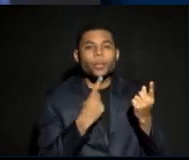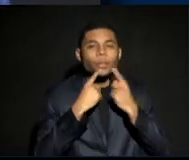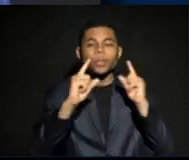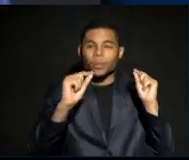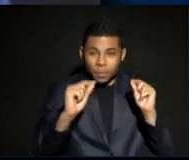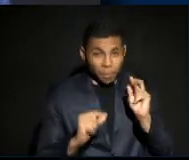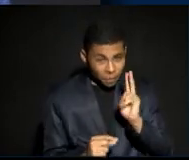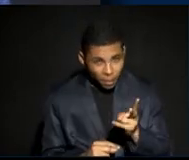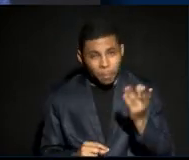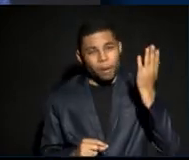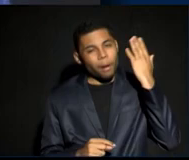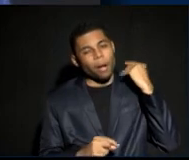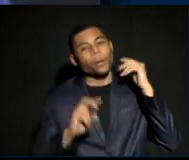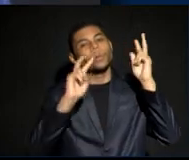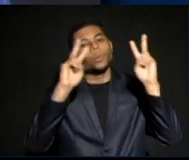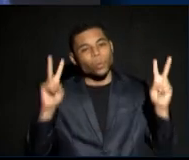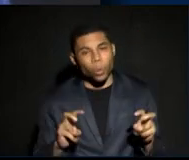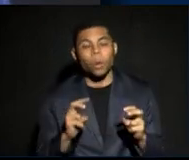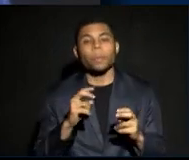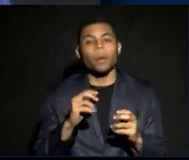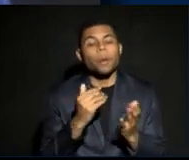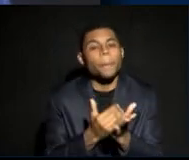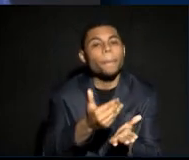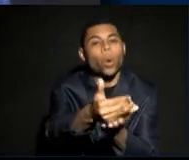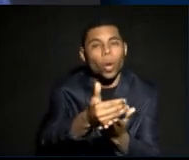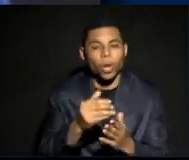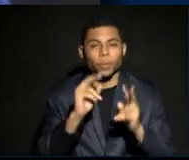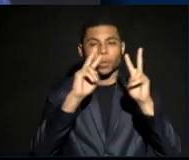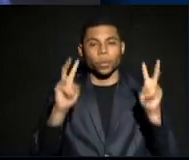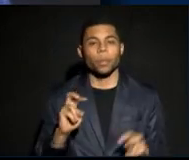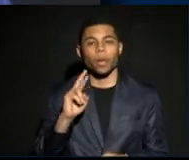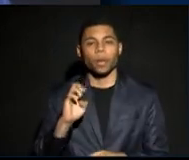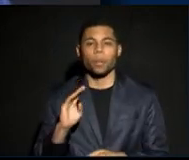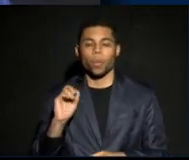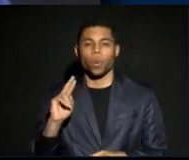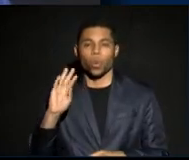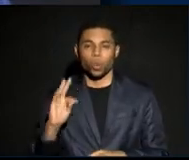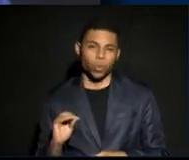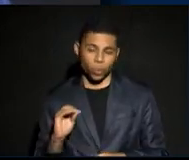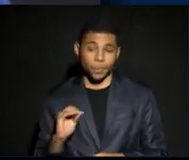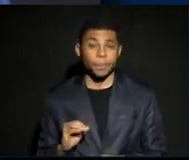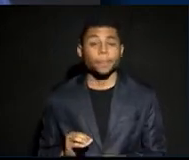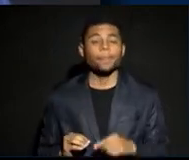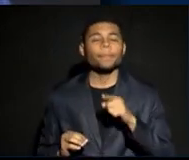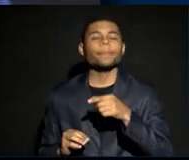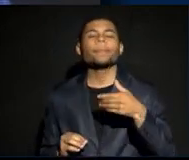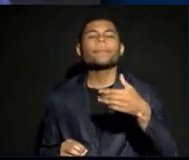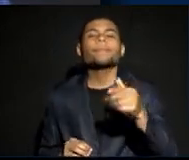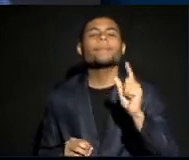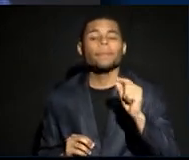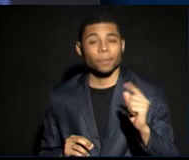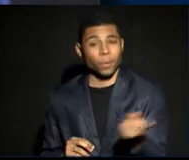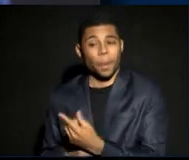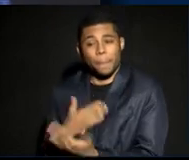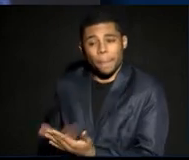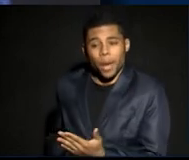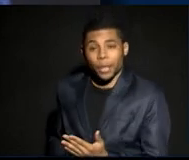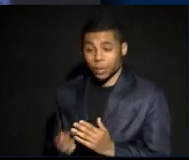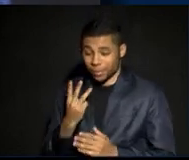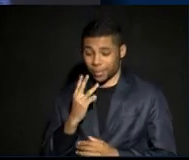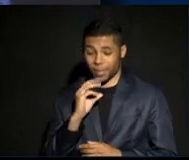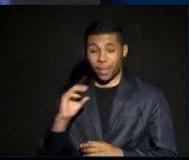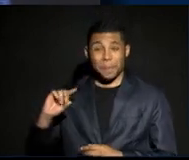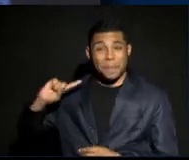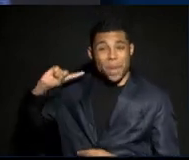Por exemplo quando debate mos a prorrogação do regime do repete do reporto regime do reporto ia fazer com que a gente perdesse os